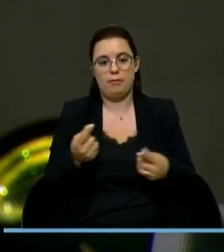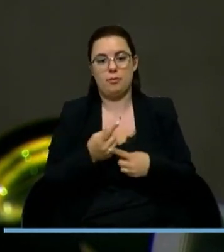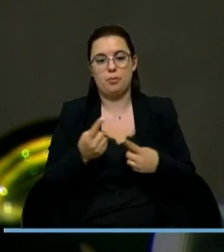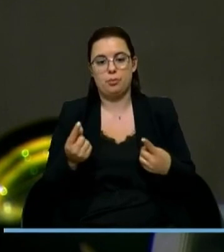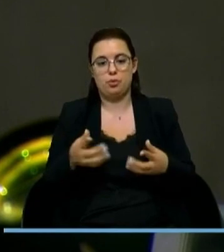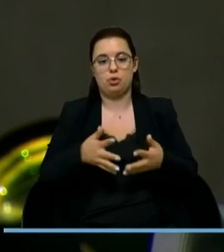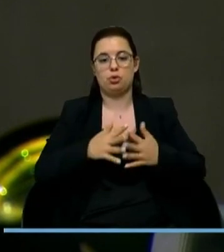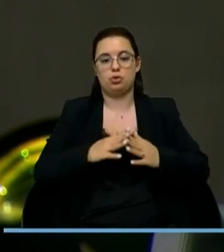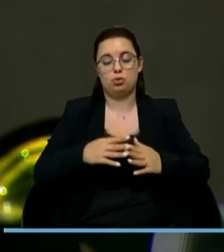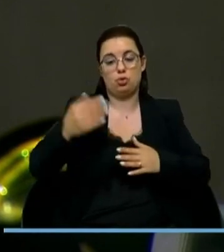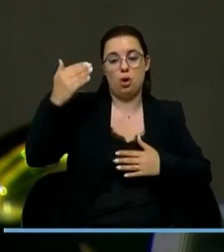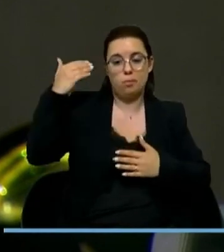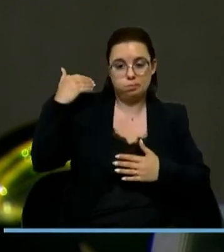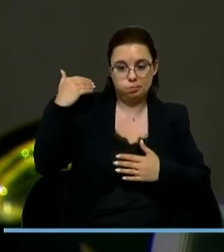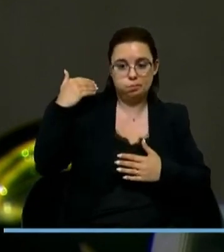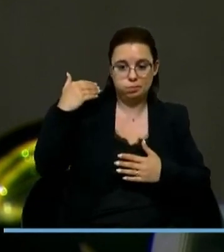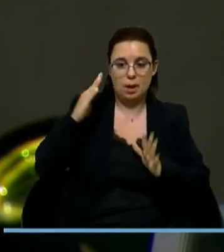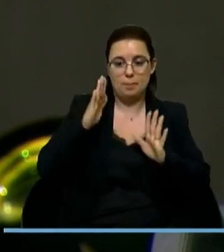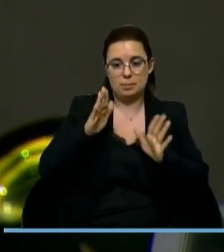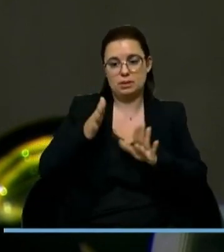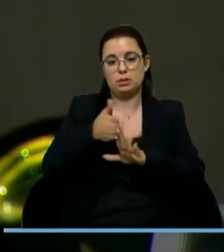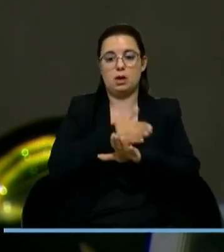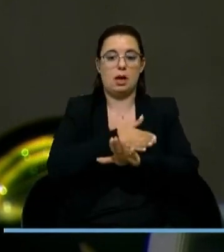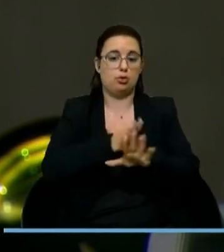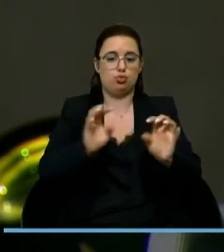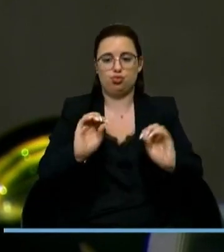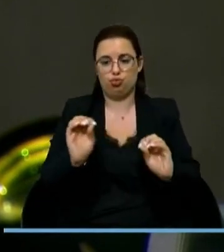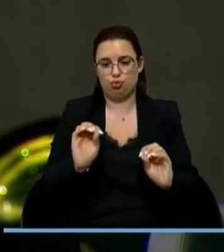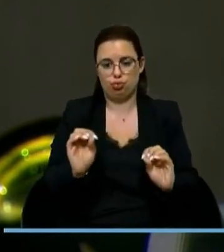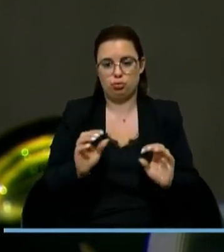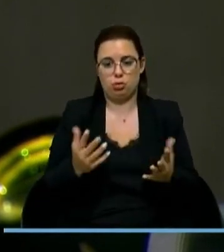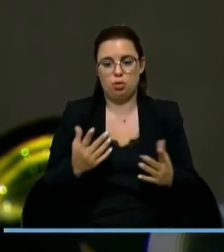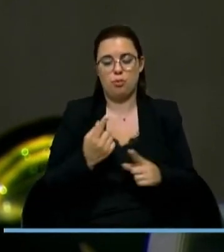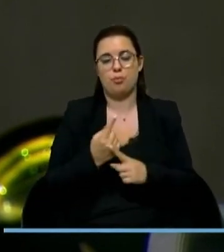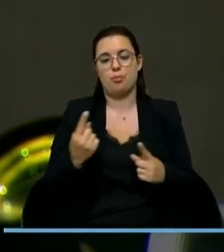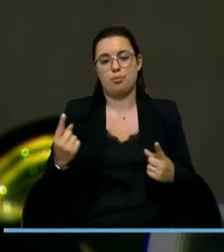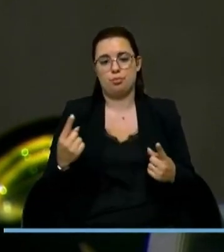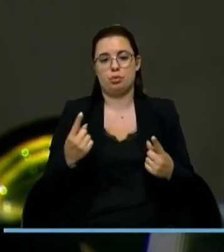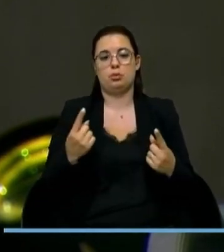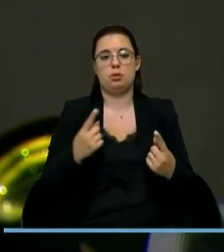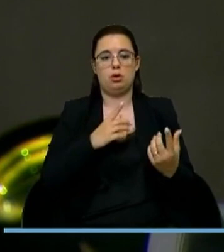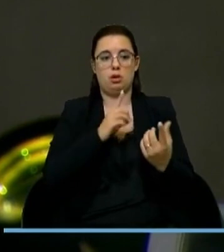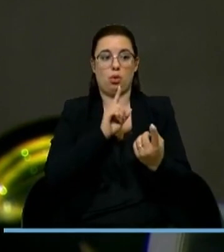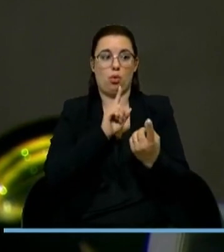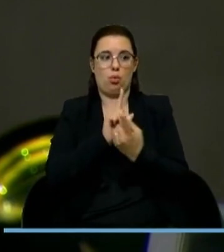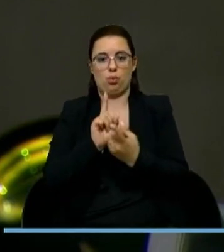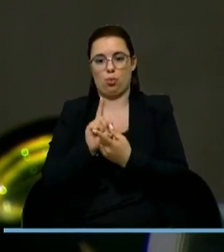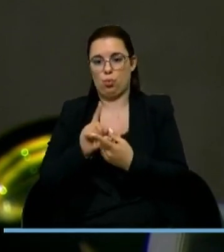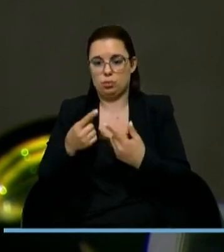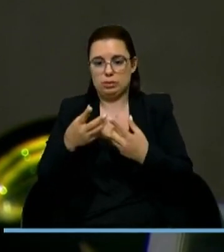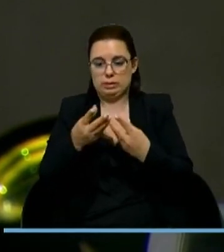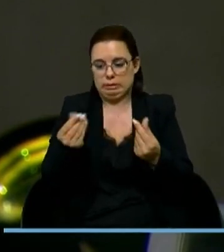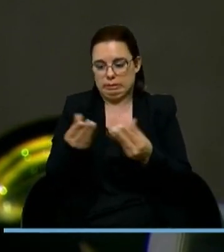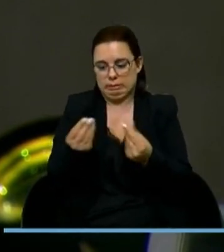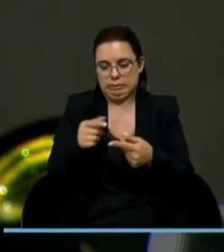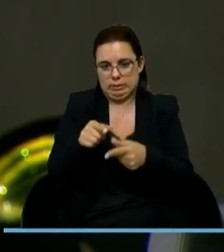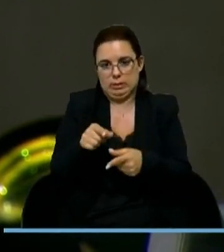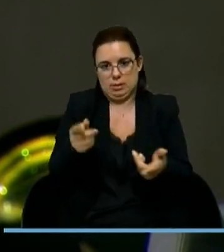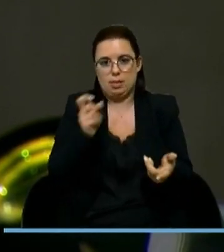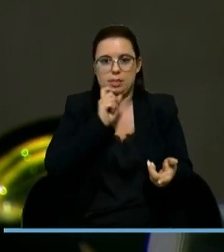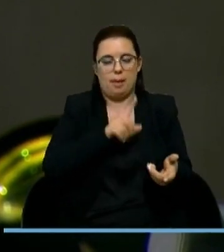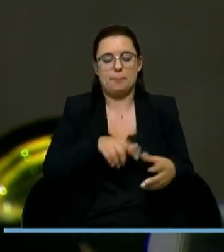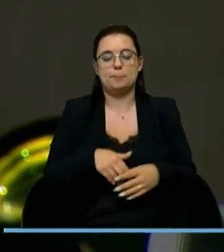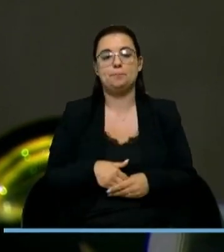toda aquela estrutura de back-office que era necessária, provavelmente deixa de o ser, porque há agora estes smart contracts que, no fundo, permitem resolver essas